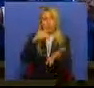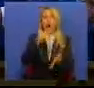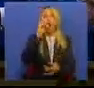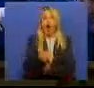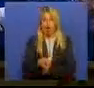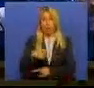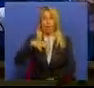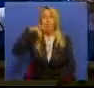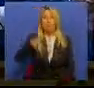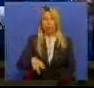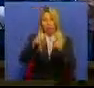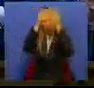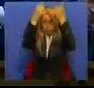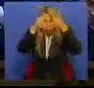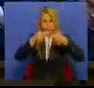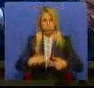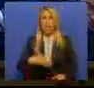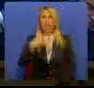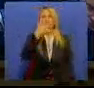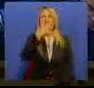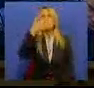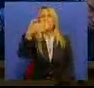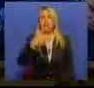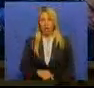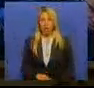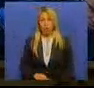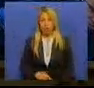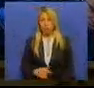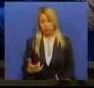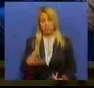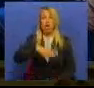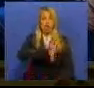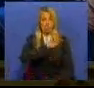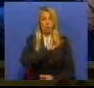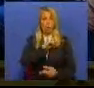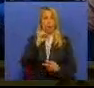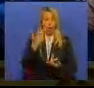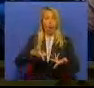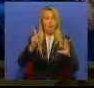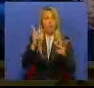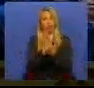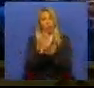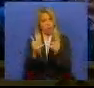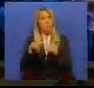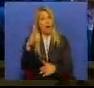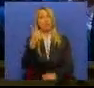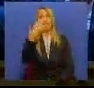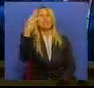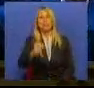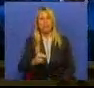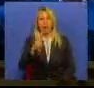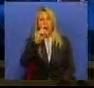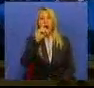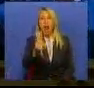em 27º. A Espanha, que tem mais liberdade de escolha, 23º. A Alemanha, muito